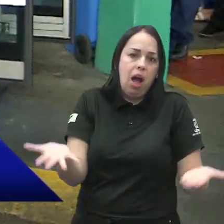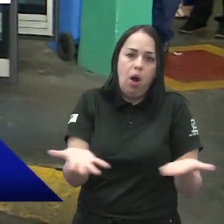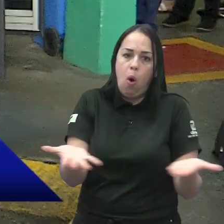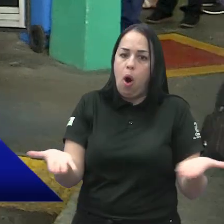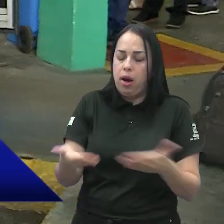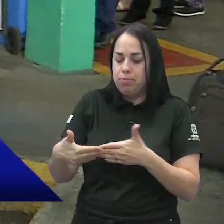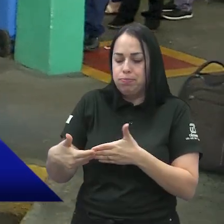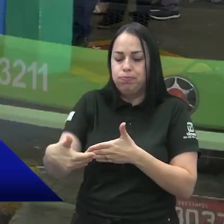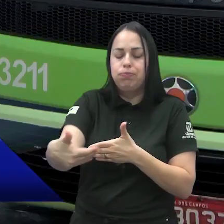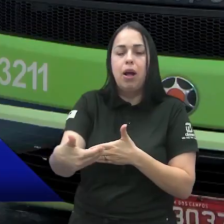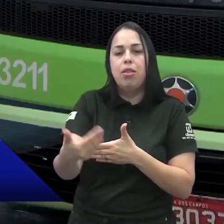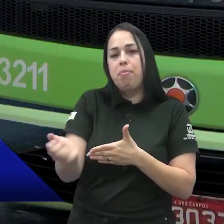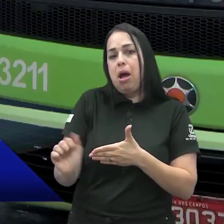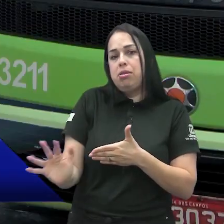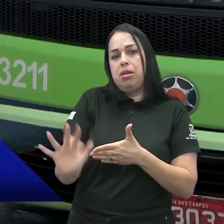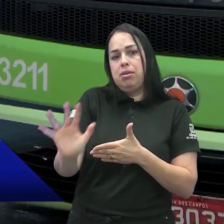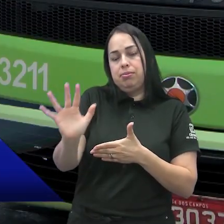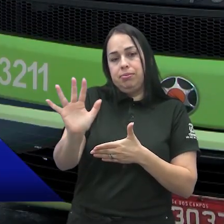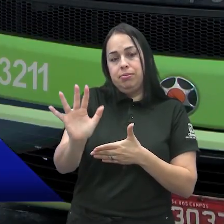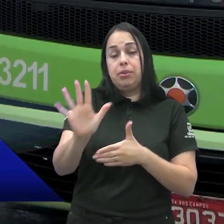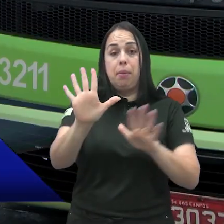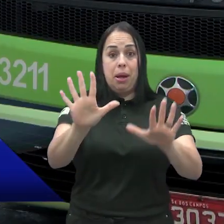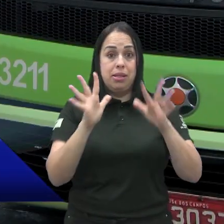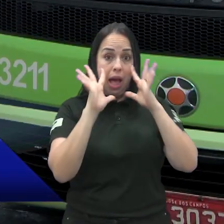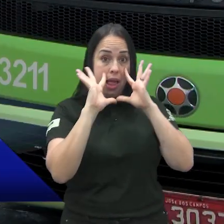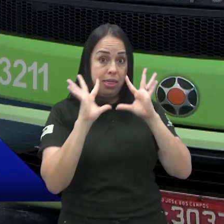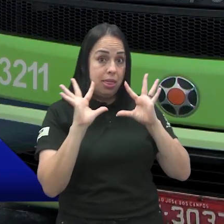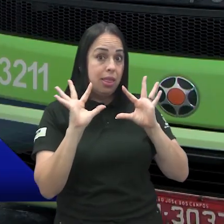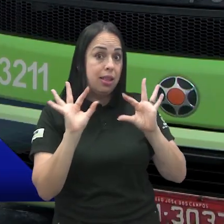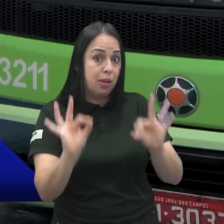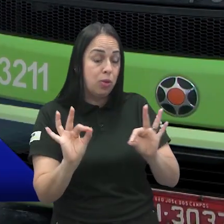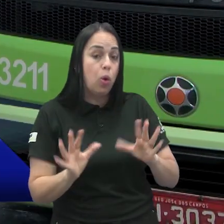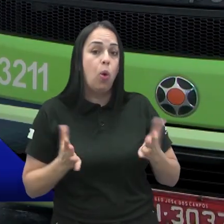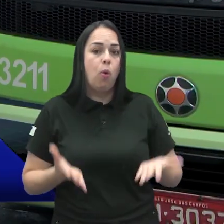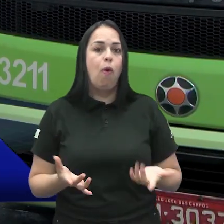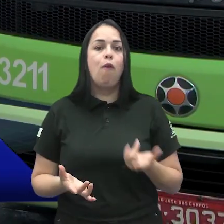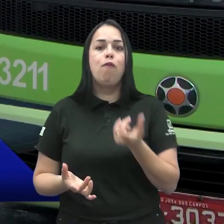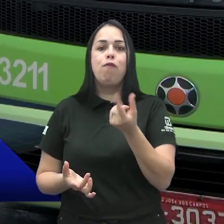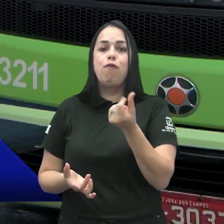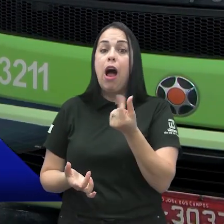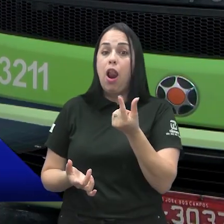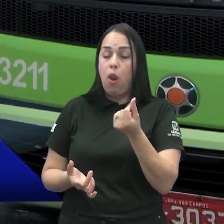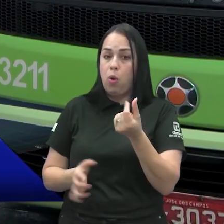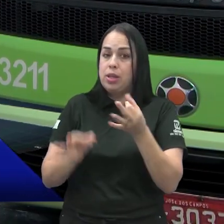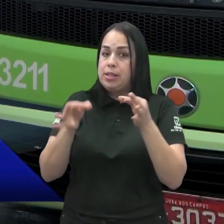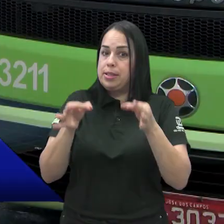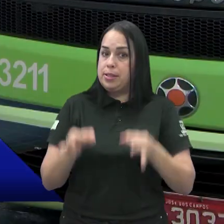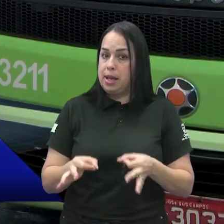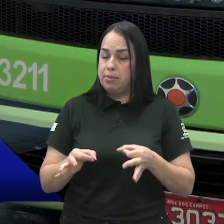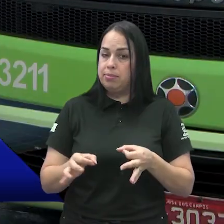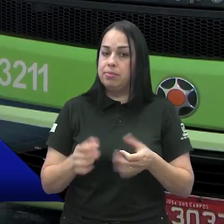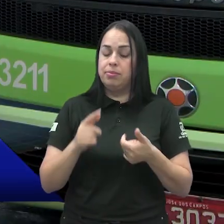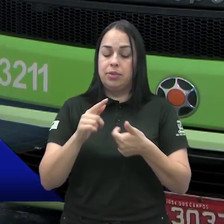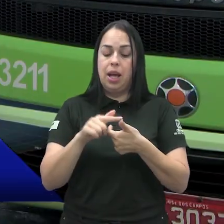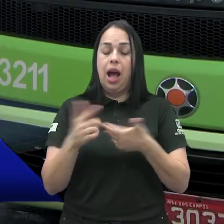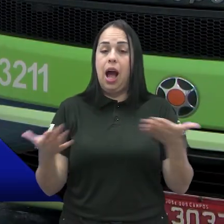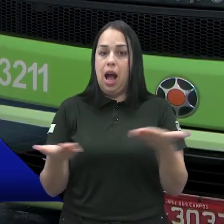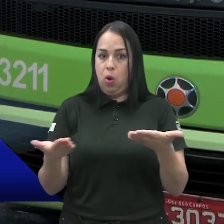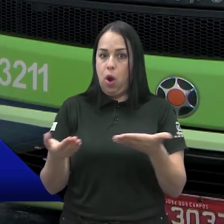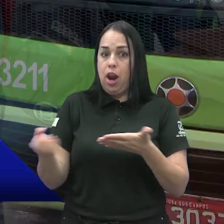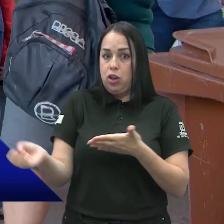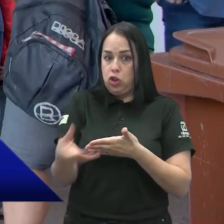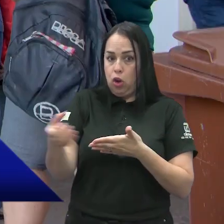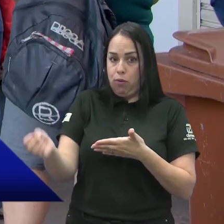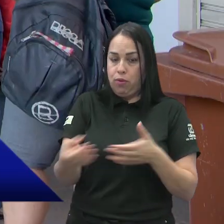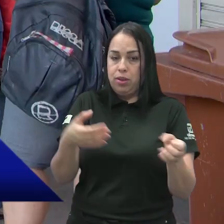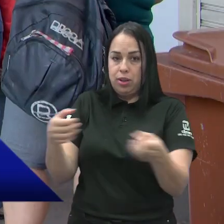josense vai ter que enfrentar essa passagem mais cara. Atenção, vamos agora aos valores específicos de como vai